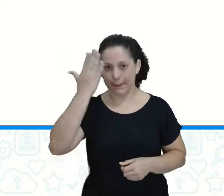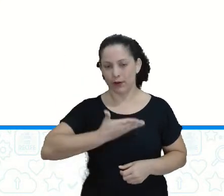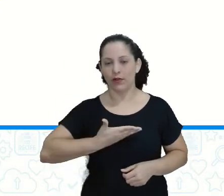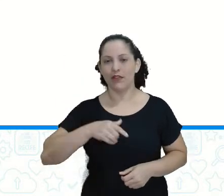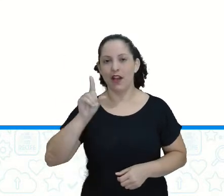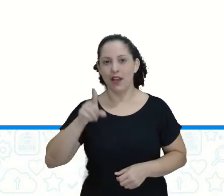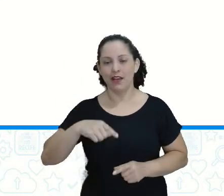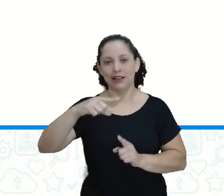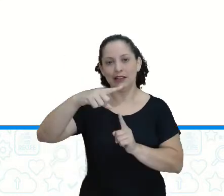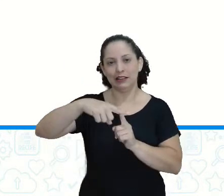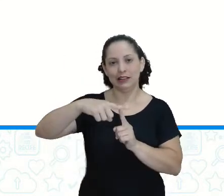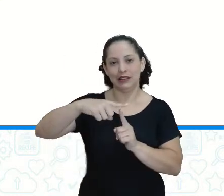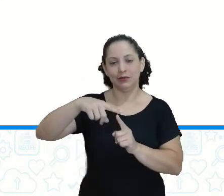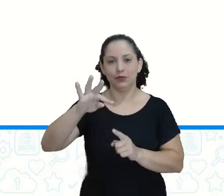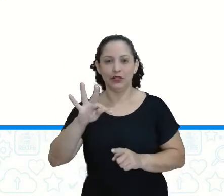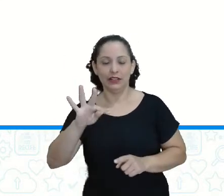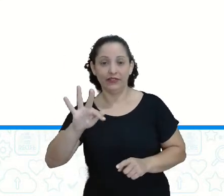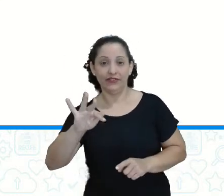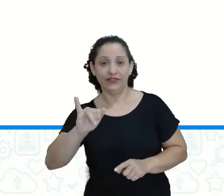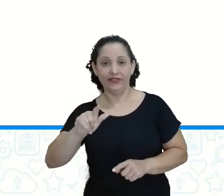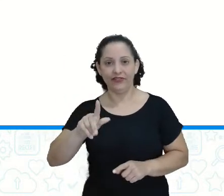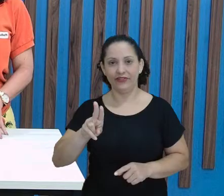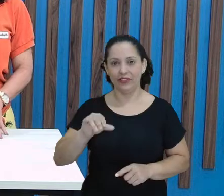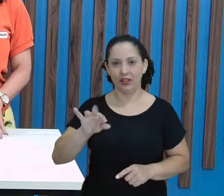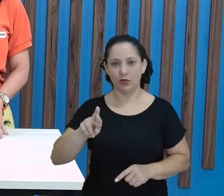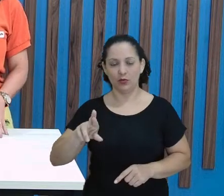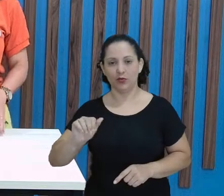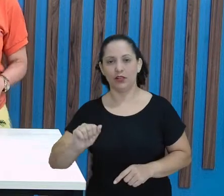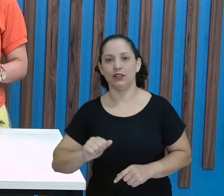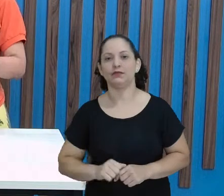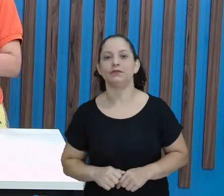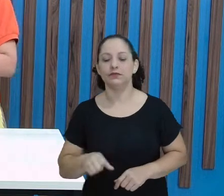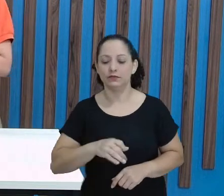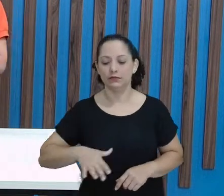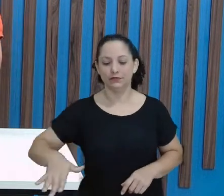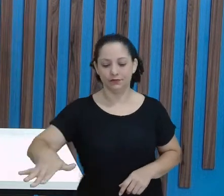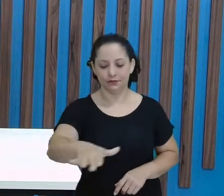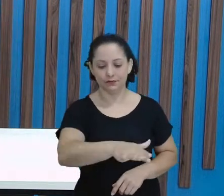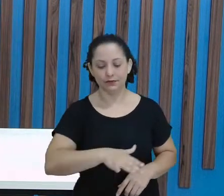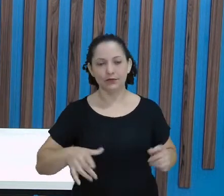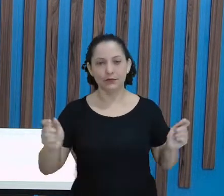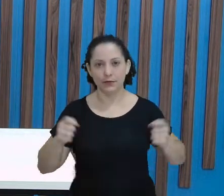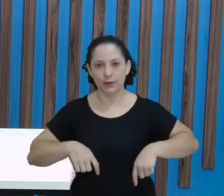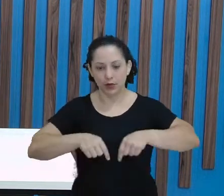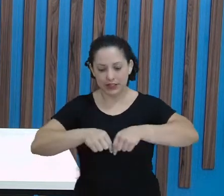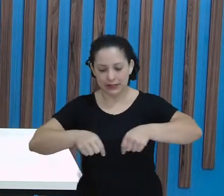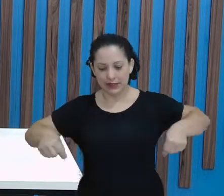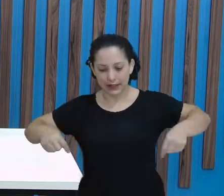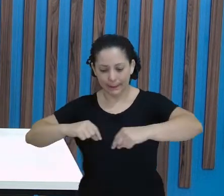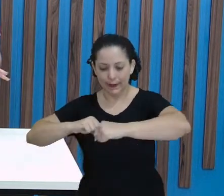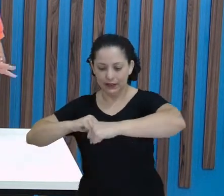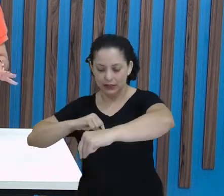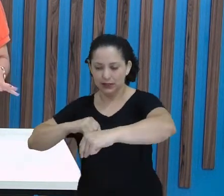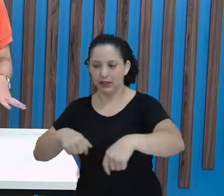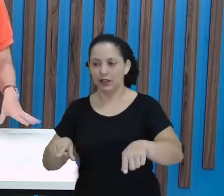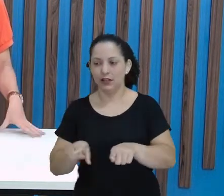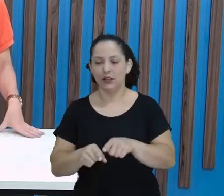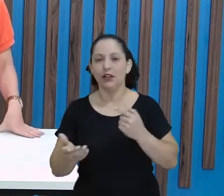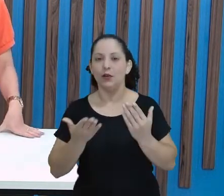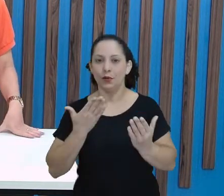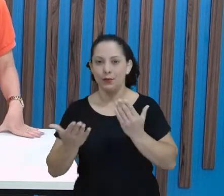E a que a gente vai falar hoje é justamente a área, que ela pode ser medida ou comparada. E aqui a gente vai estar